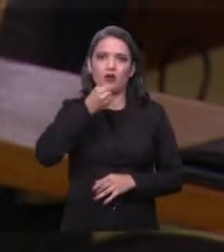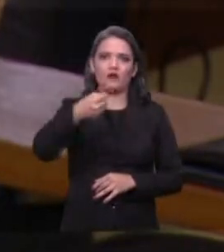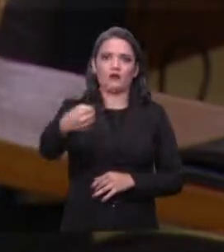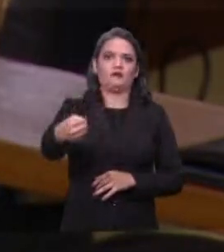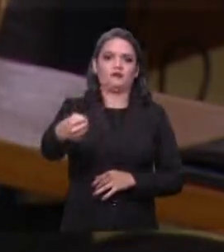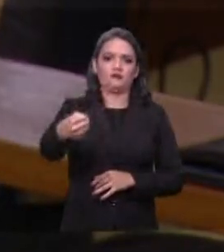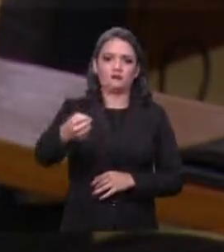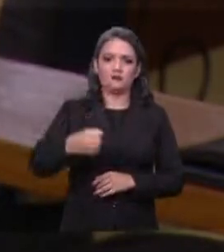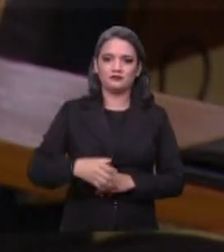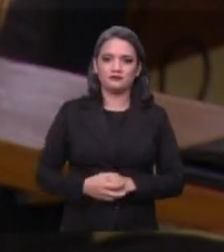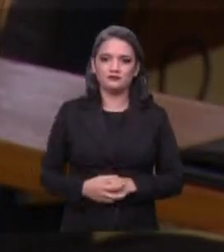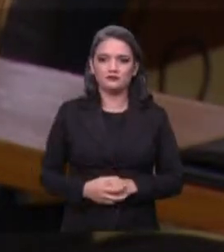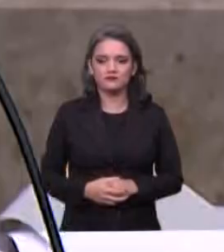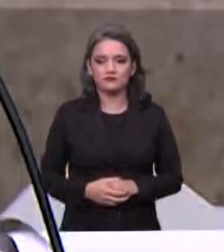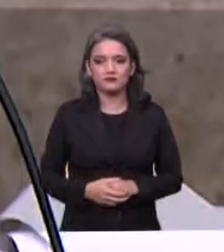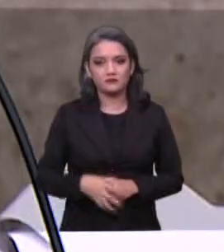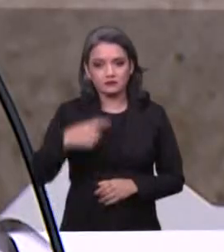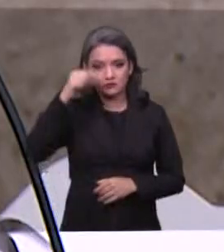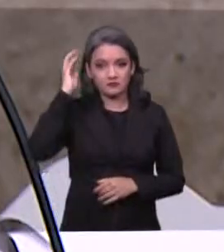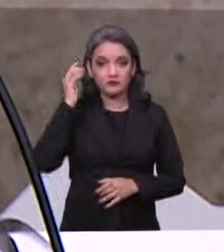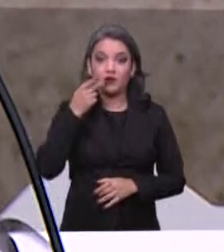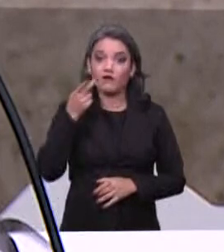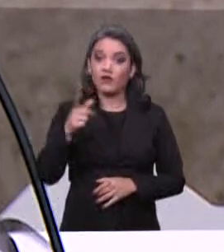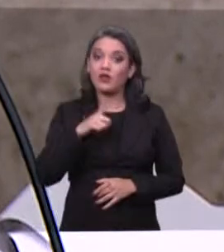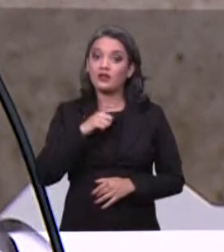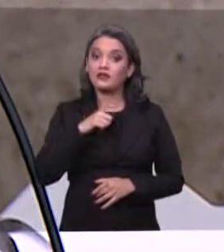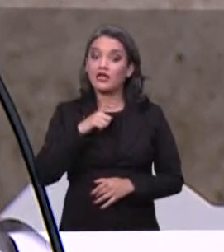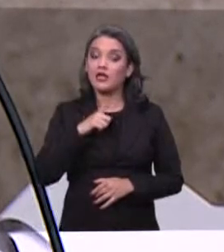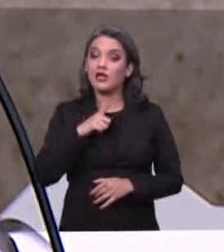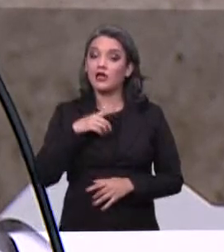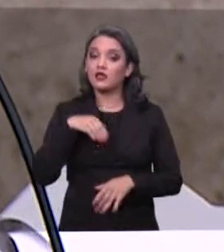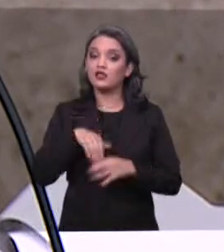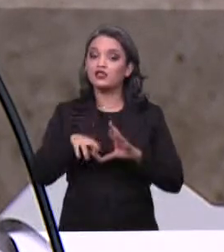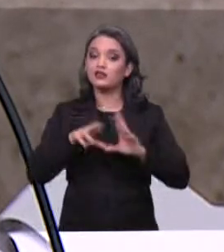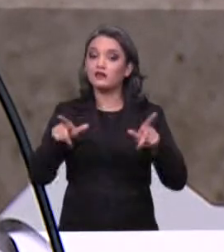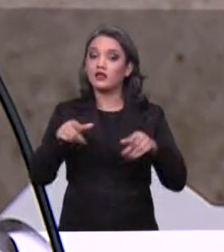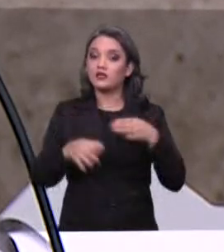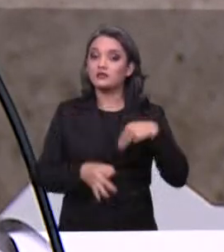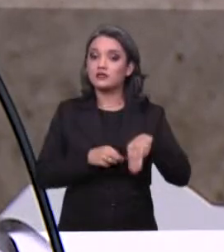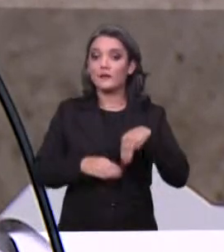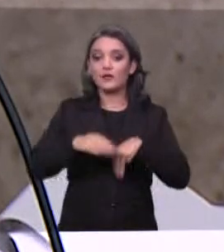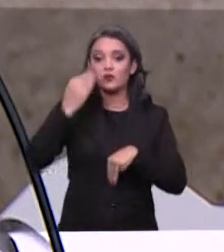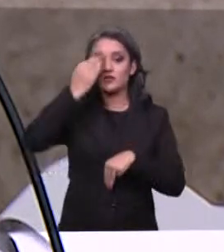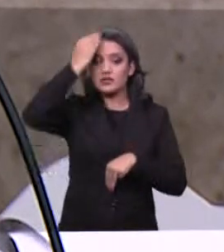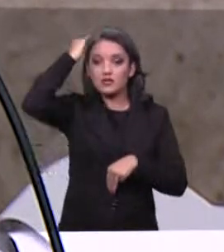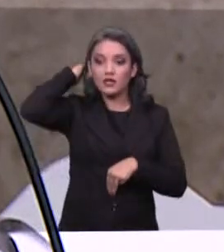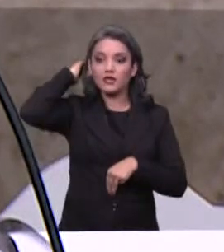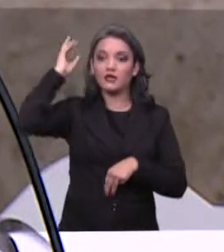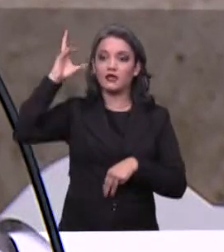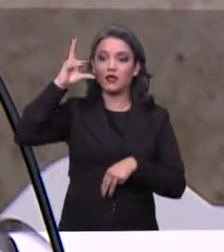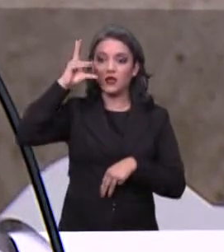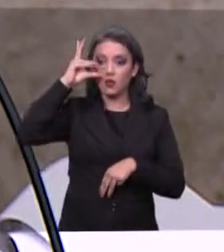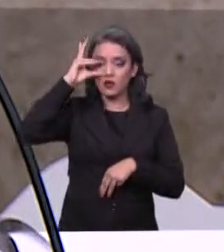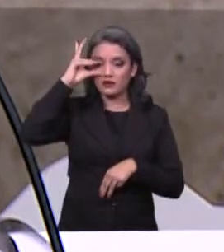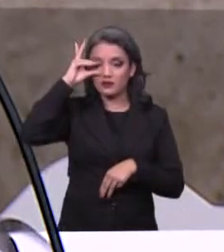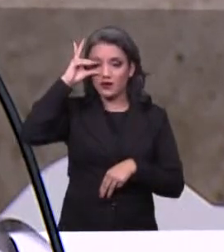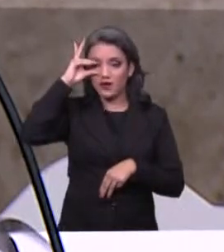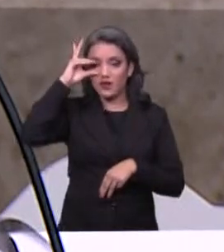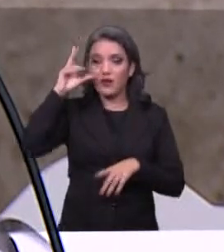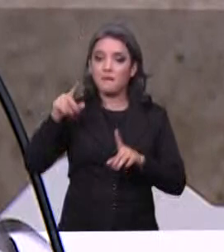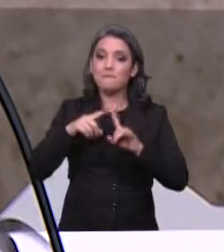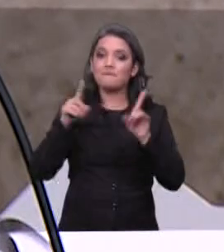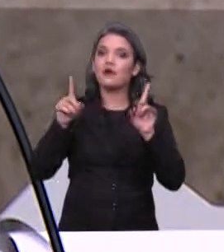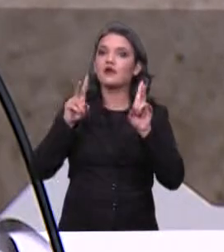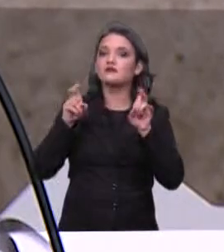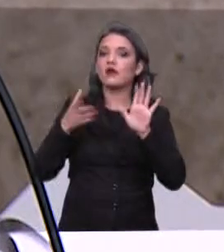assertivamente. Nestes aqui, houve divergência do ministro Cristiano Zanin e do ministro André, mas apenas quanto